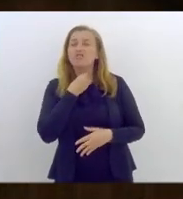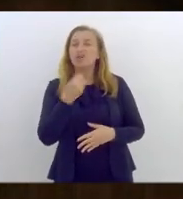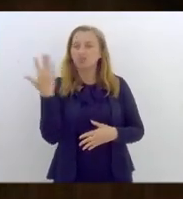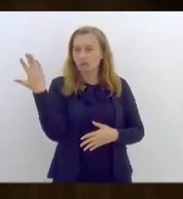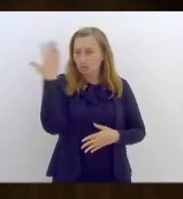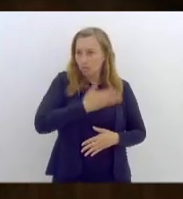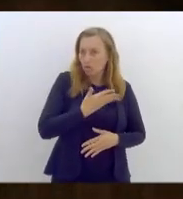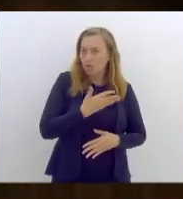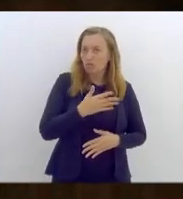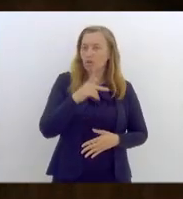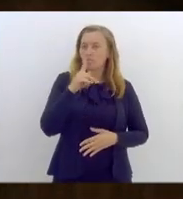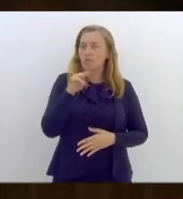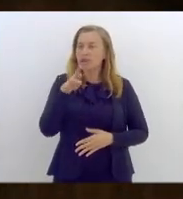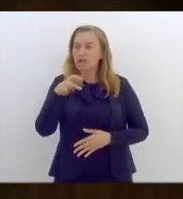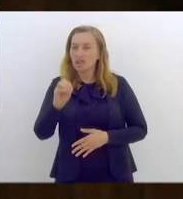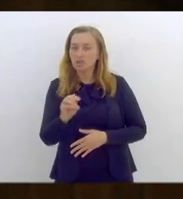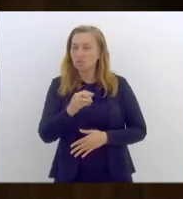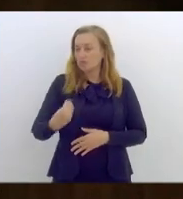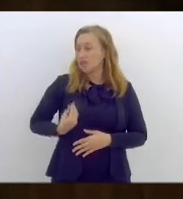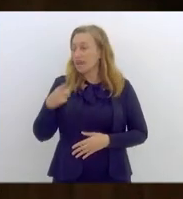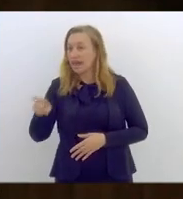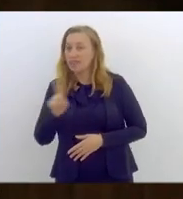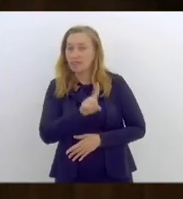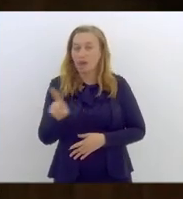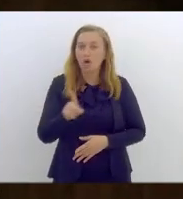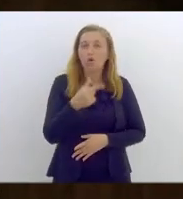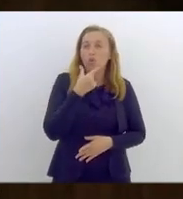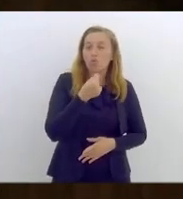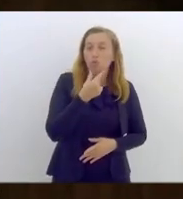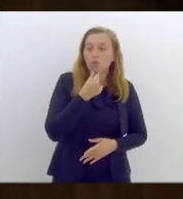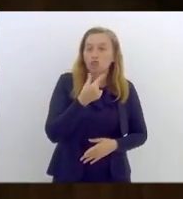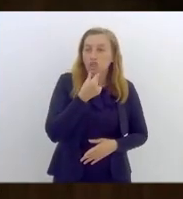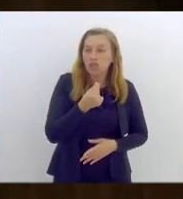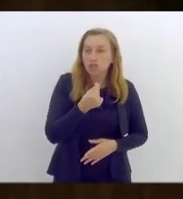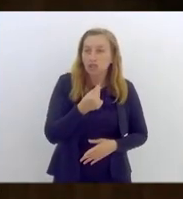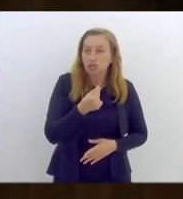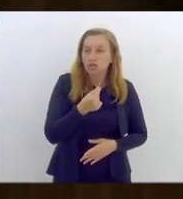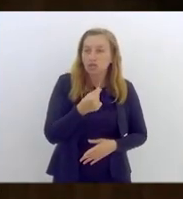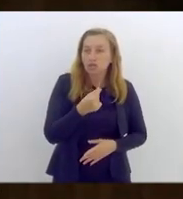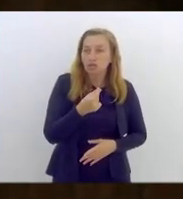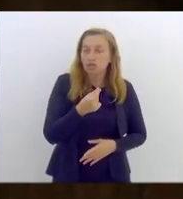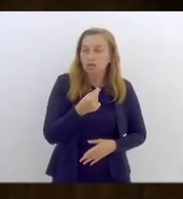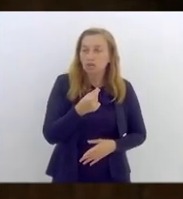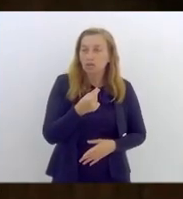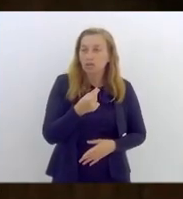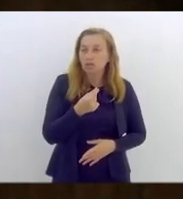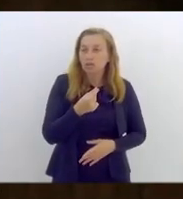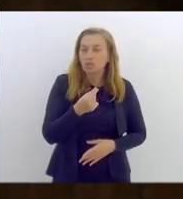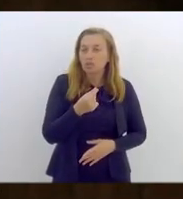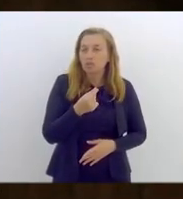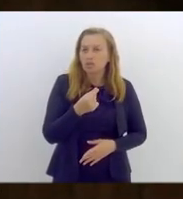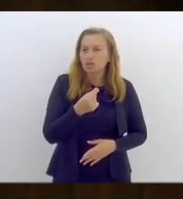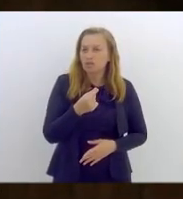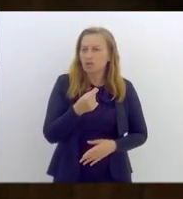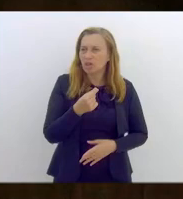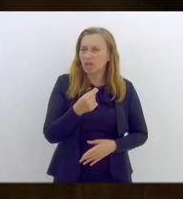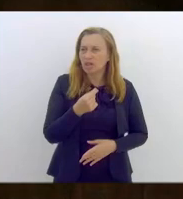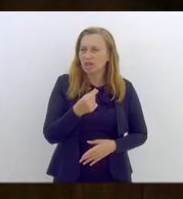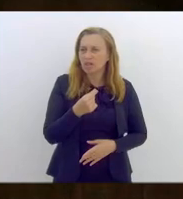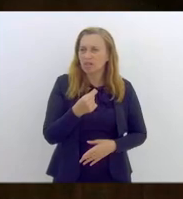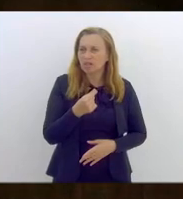não estava lá o garoto que foi apreciado não é o Henrique é outro garoto